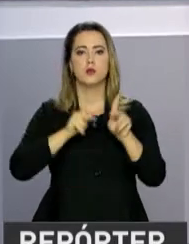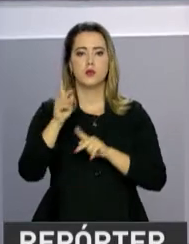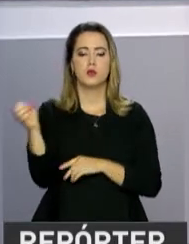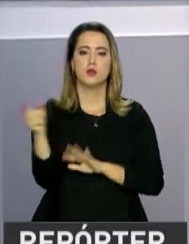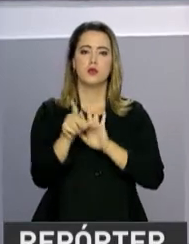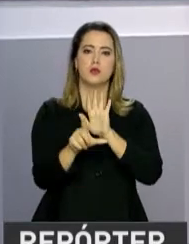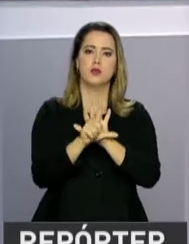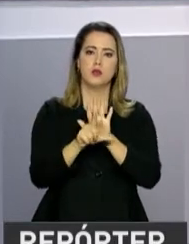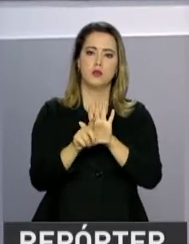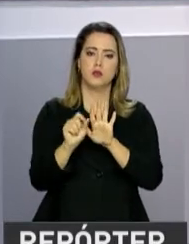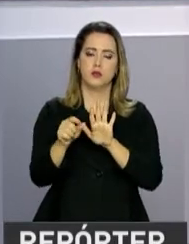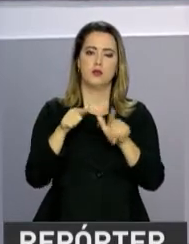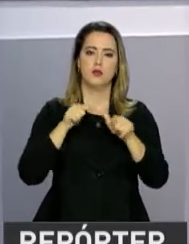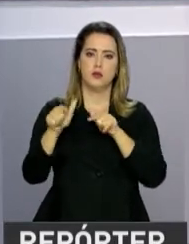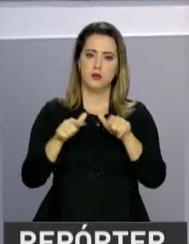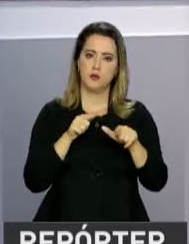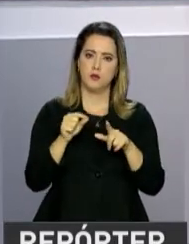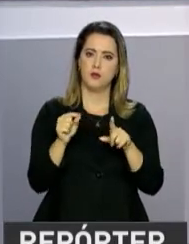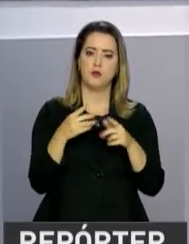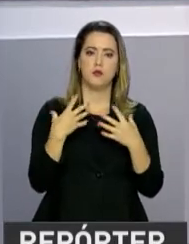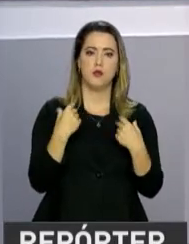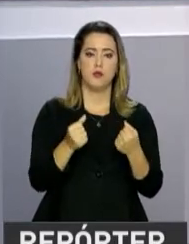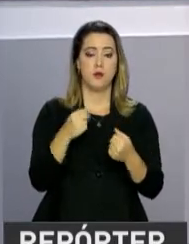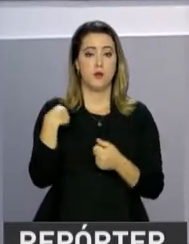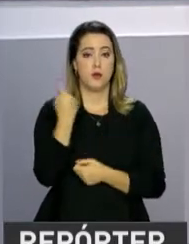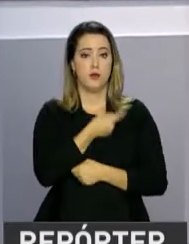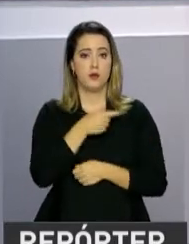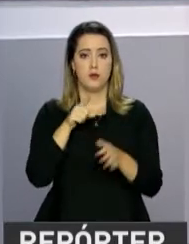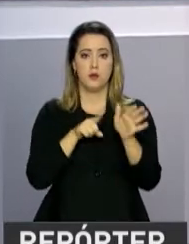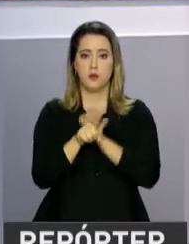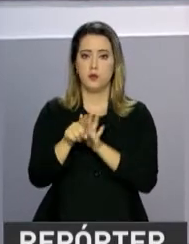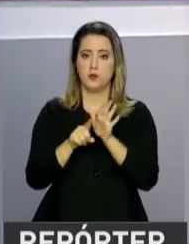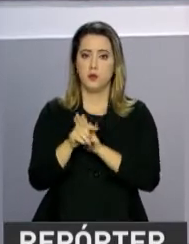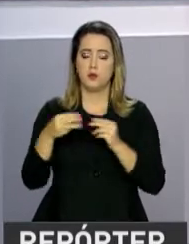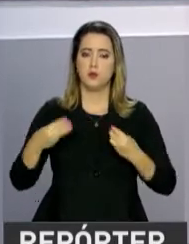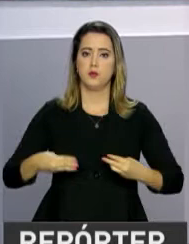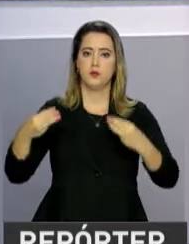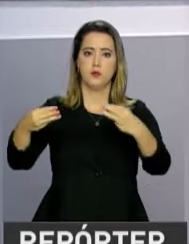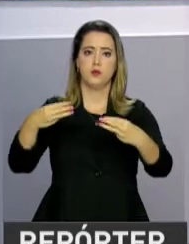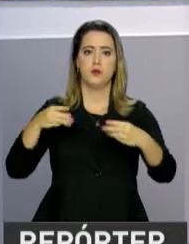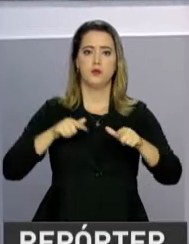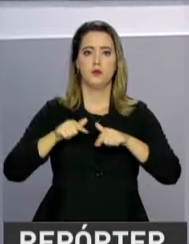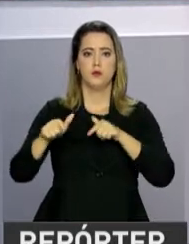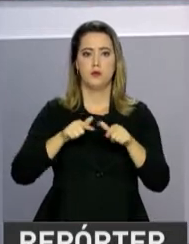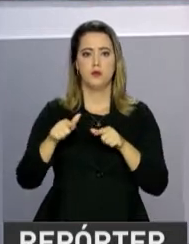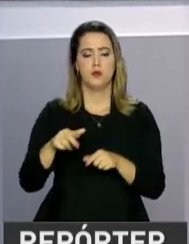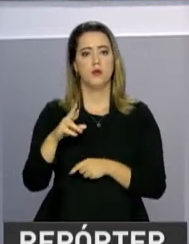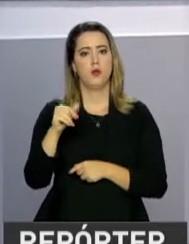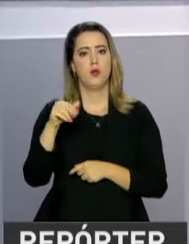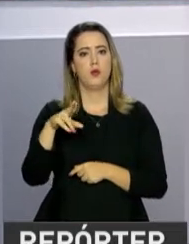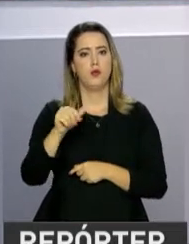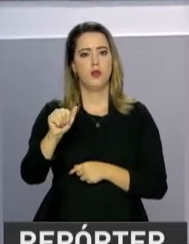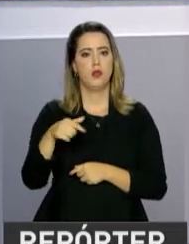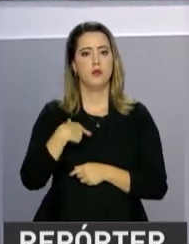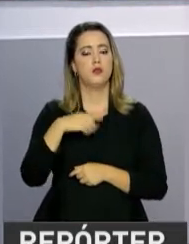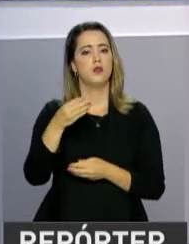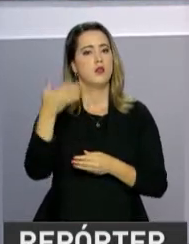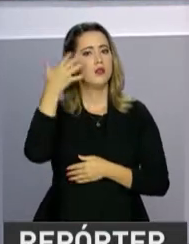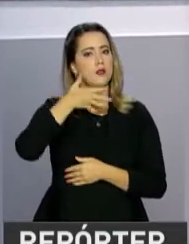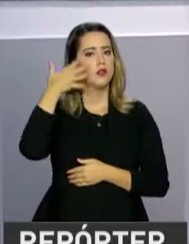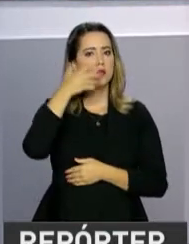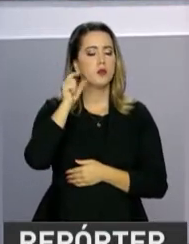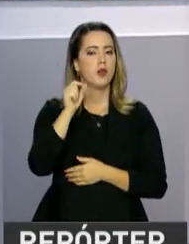a mulher modernização das leis trabalhistas nós levamos as perguntas para o ministro do trabalho ronaldo nogueira que vai